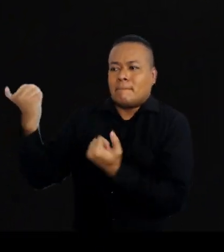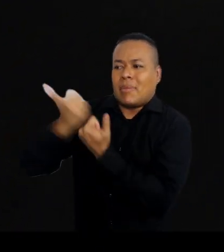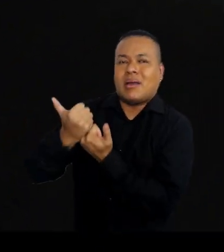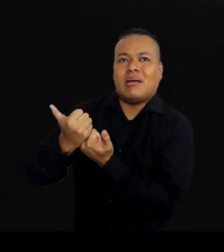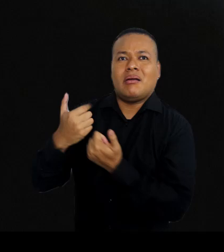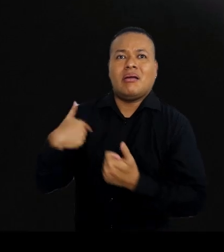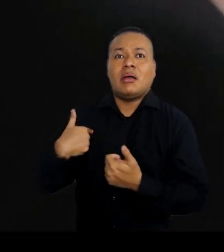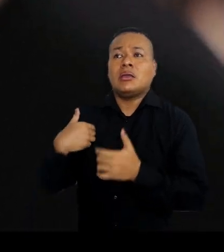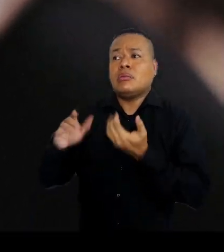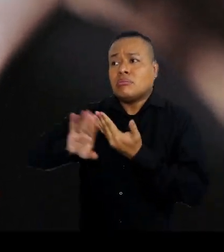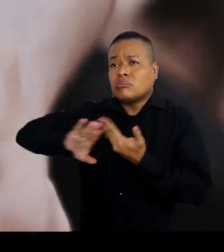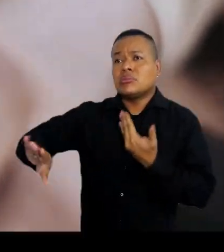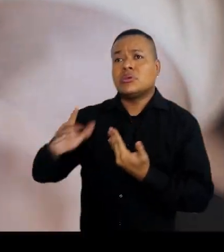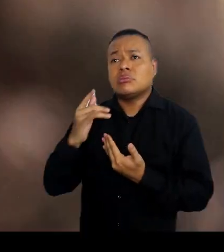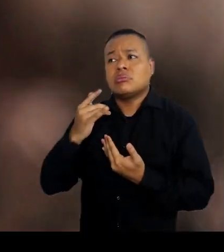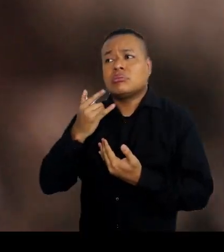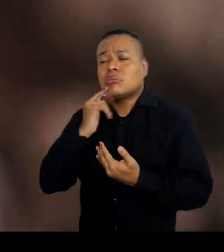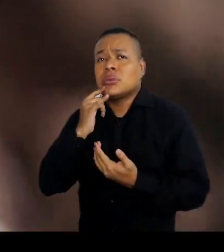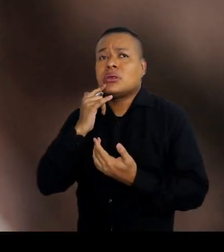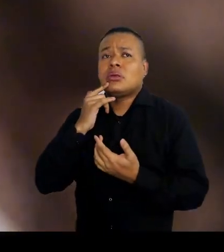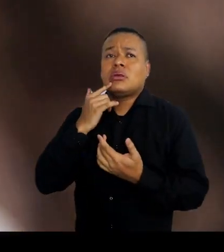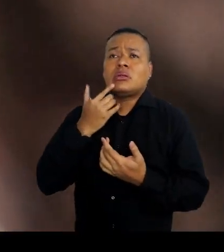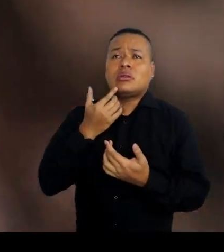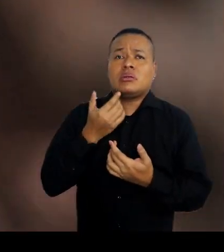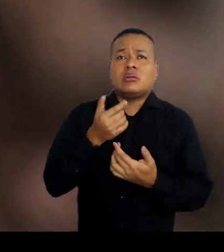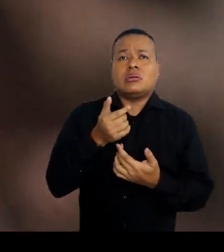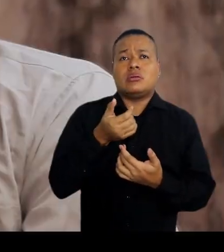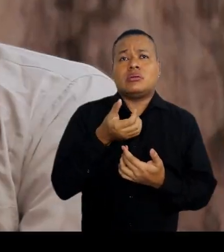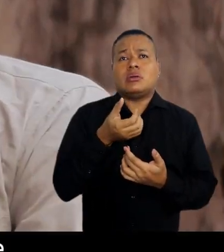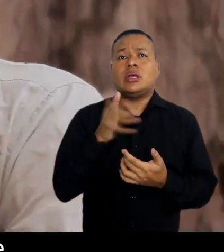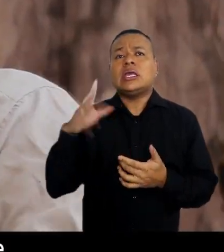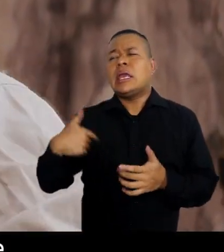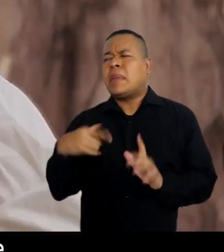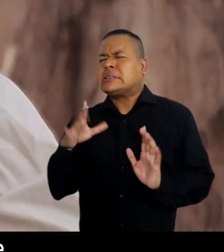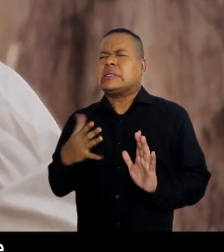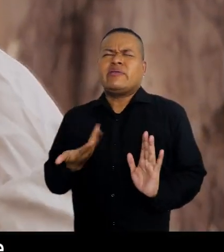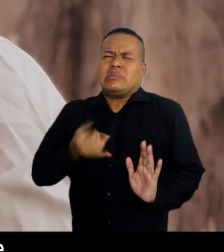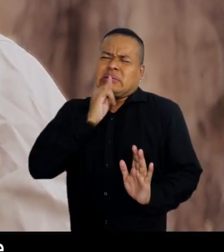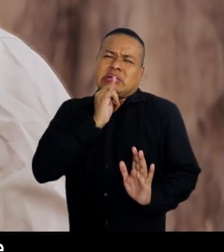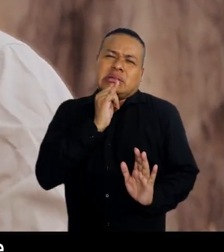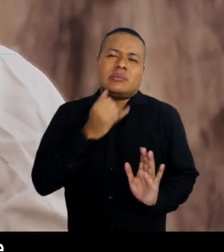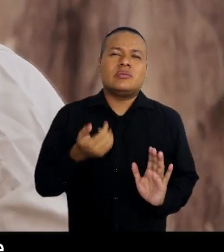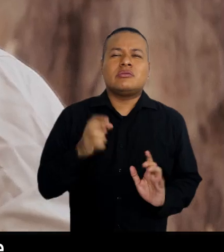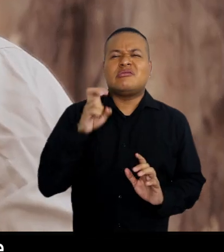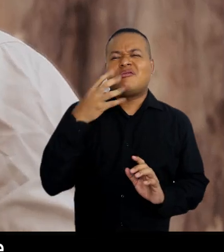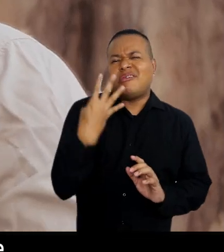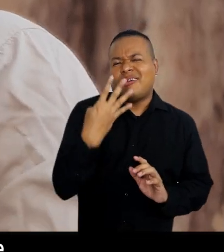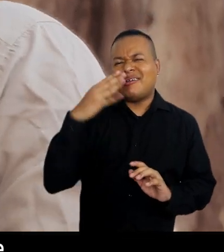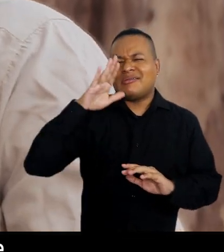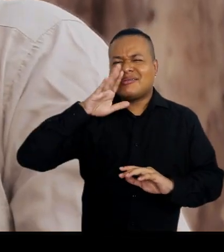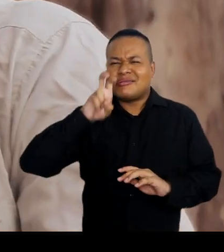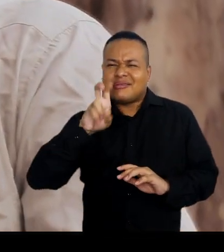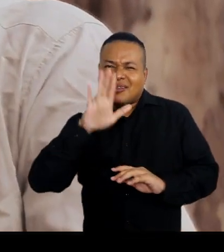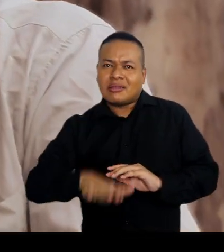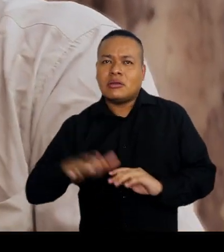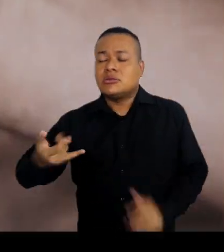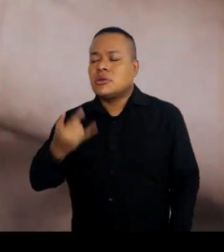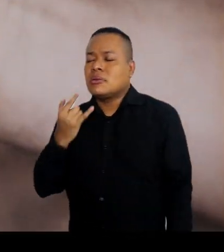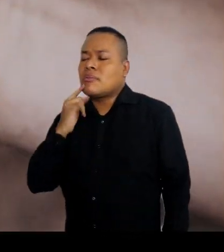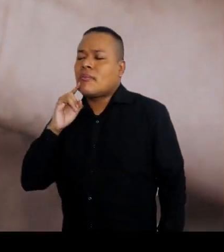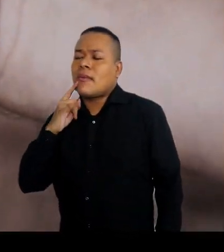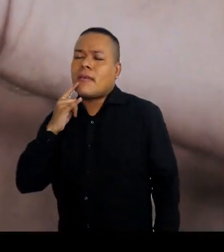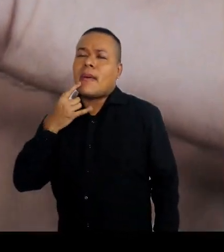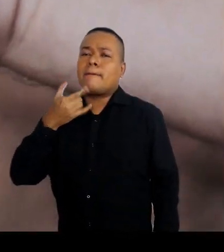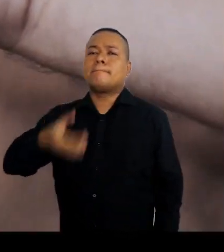de longe, né, da bebida. A partir das 16, 17 horas, ele abriu o whiskyzinho dele e ficava com um copinho dele, tipo uma